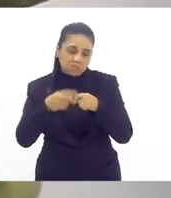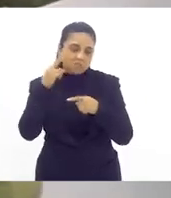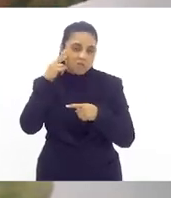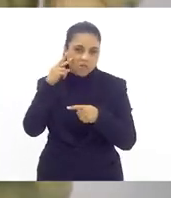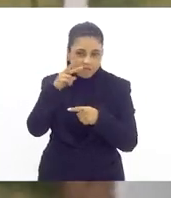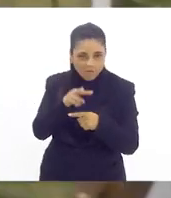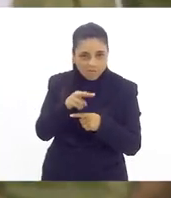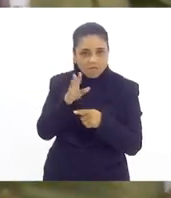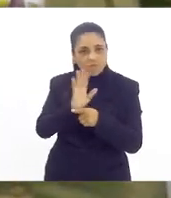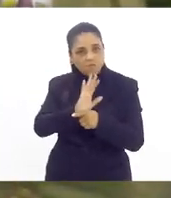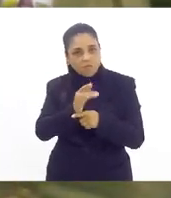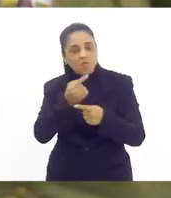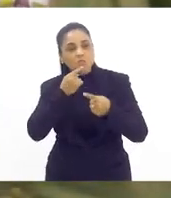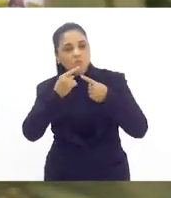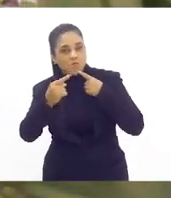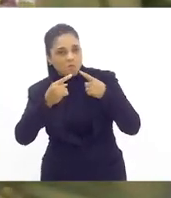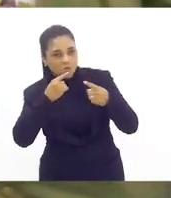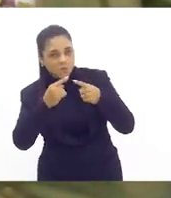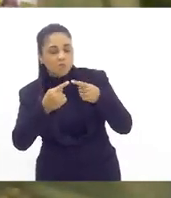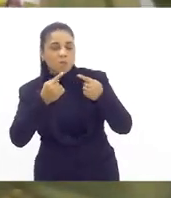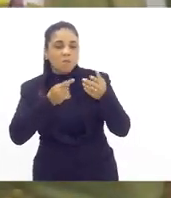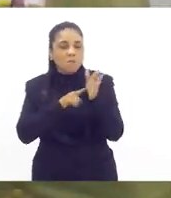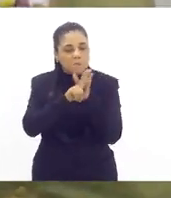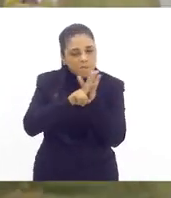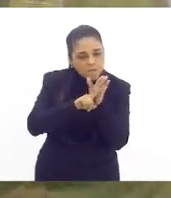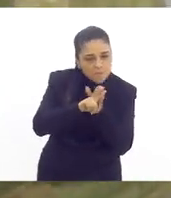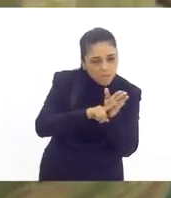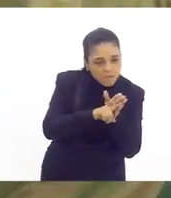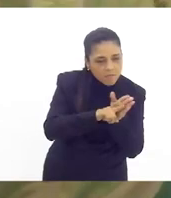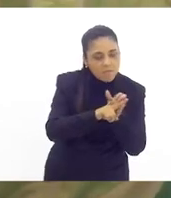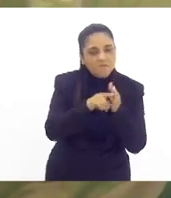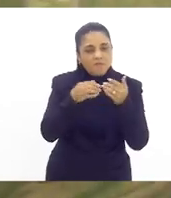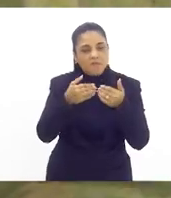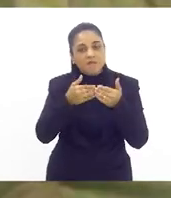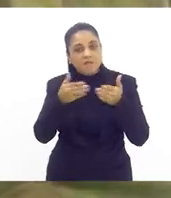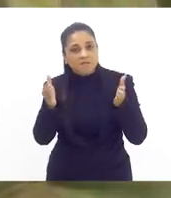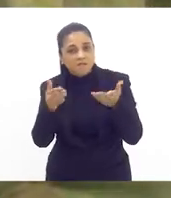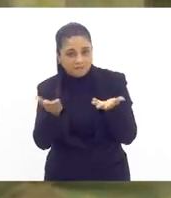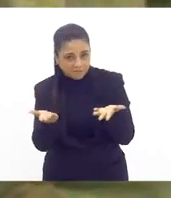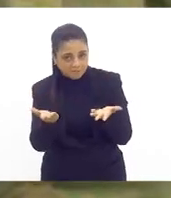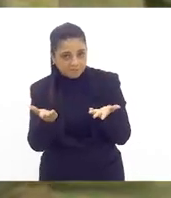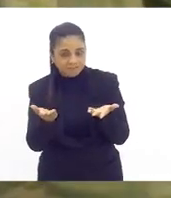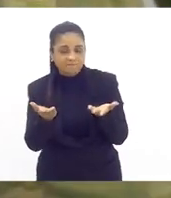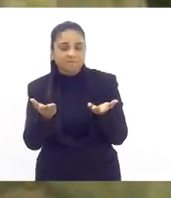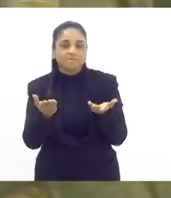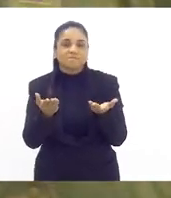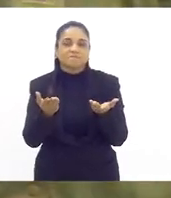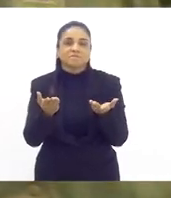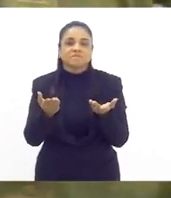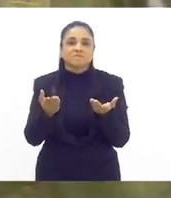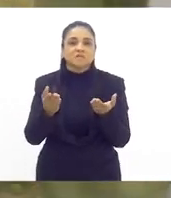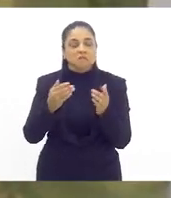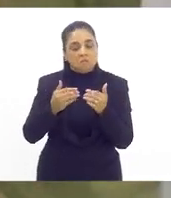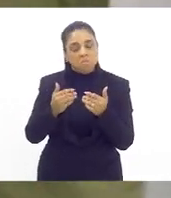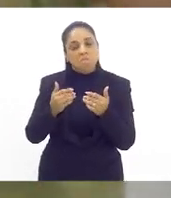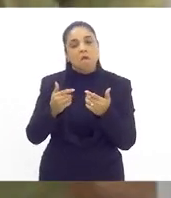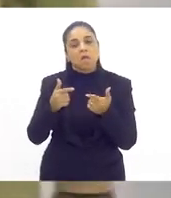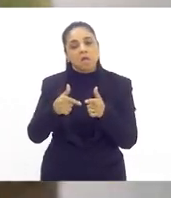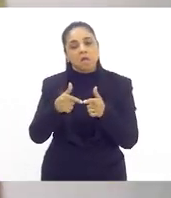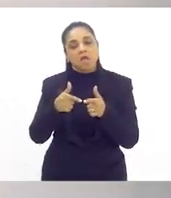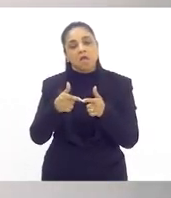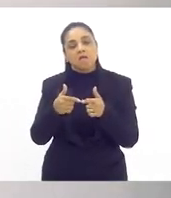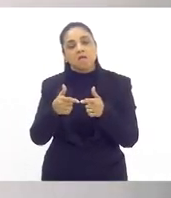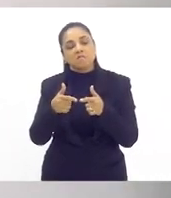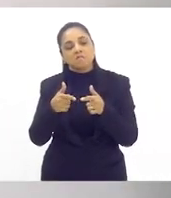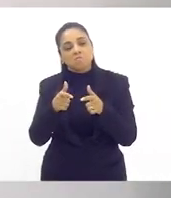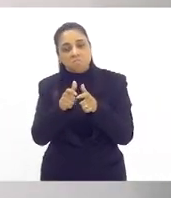eles precisam ser comentar às vezes precisam ser pesquisados não precisam estar disponíveis e a gente tem uma grande demanda represada com